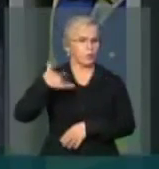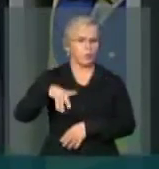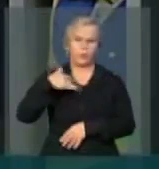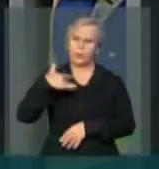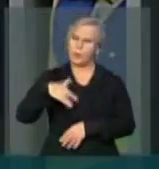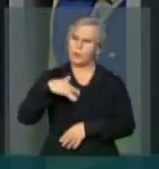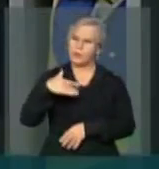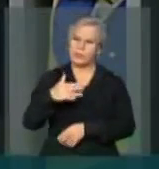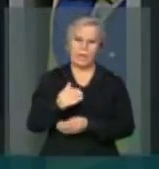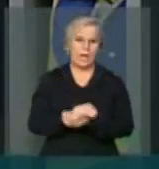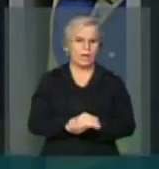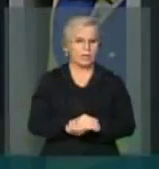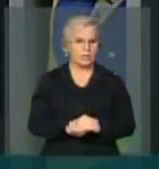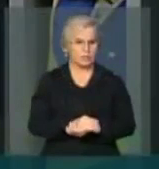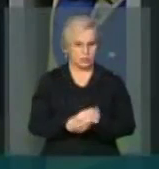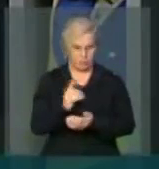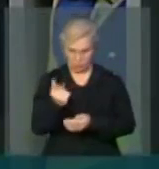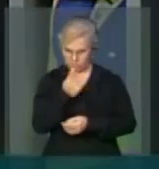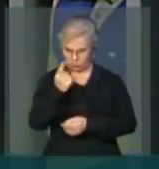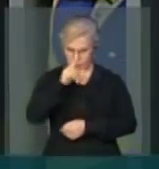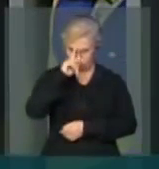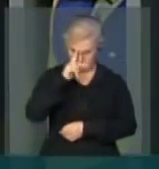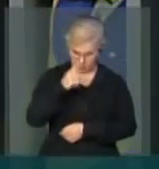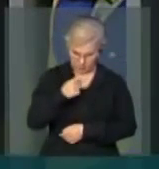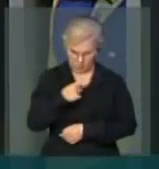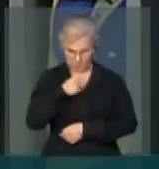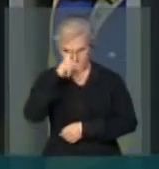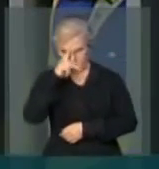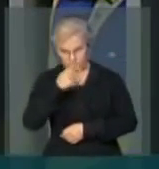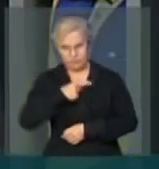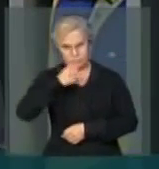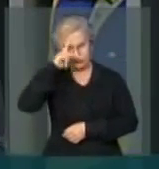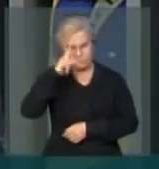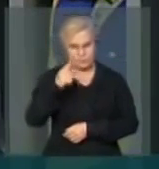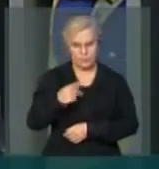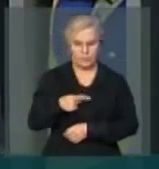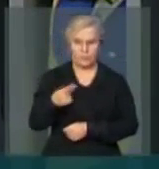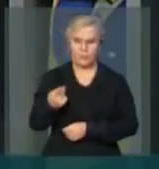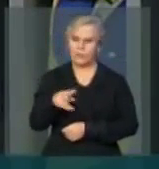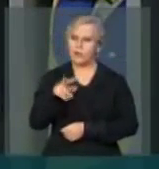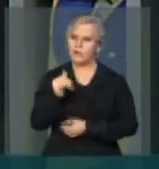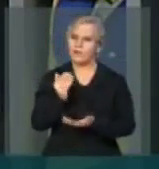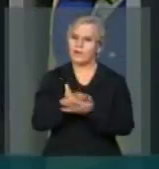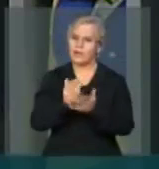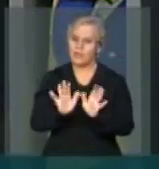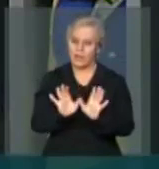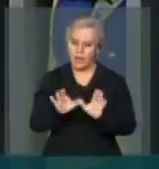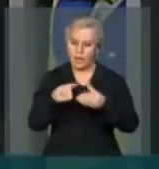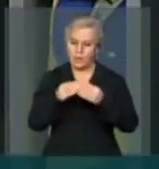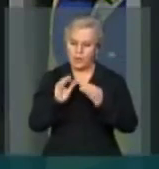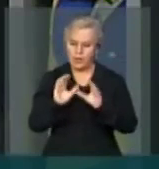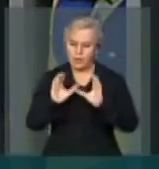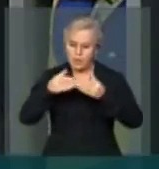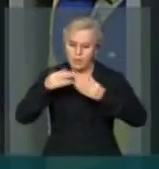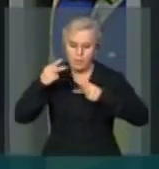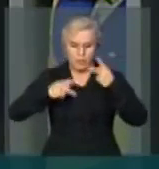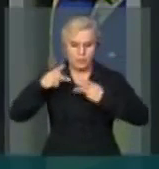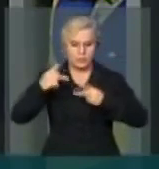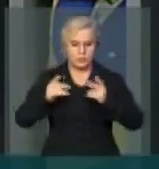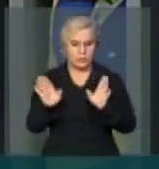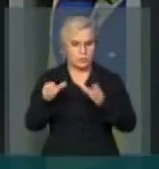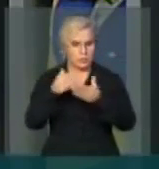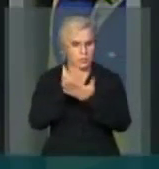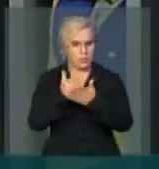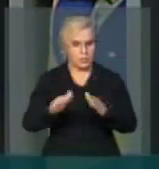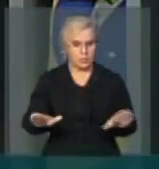isoladas, individualista, egoísta, acabaria com os partidos políticos, ele é o